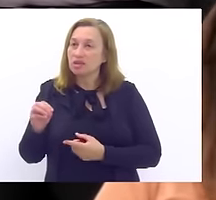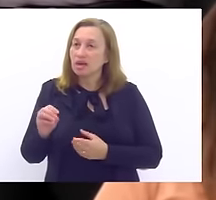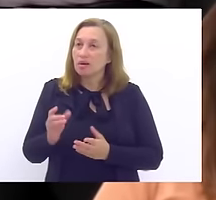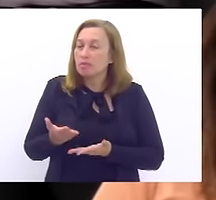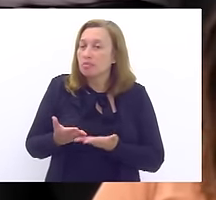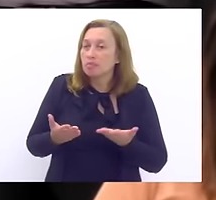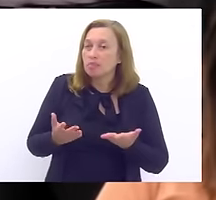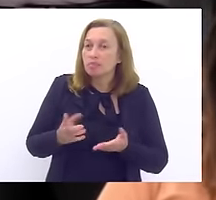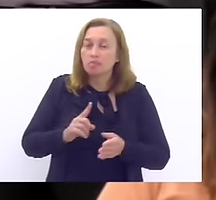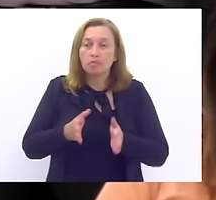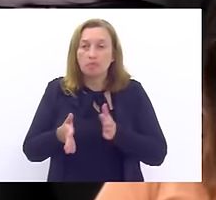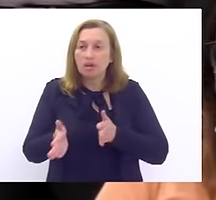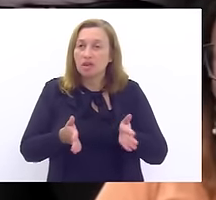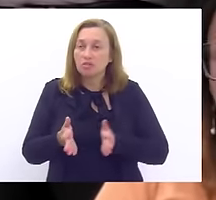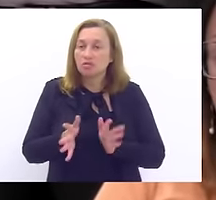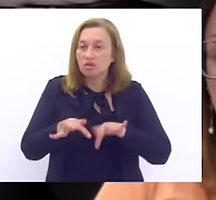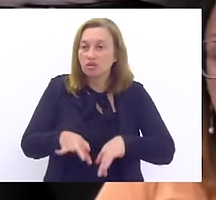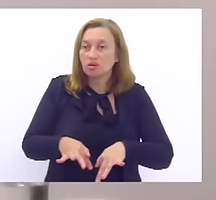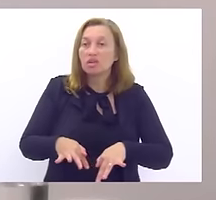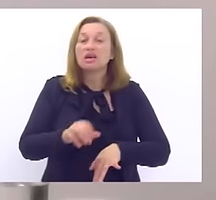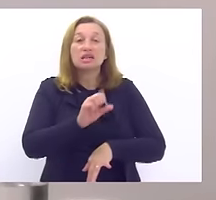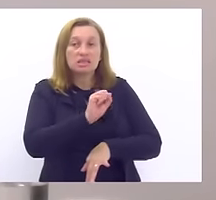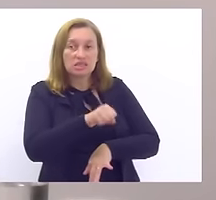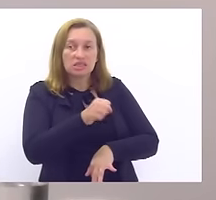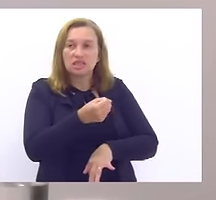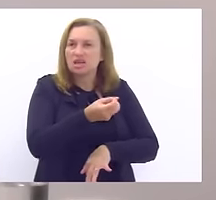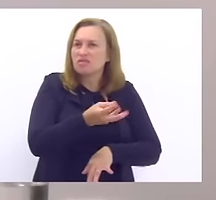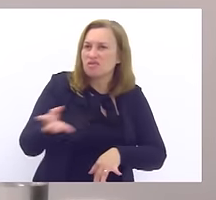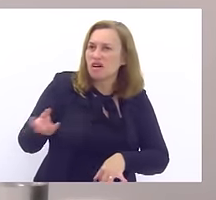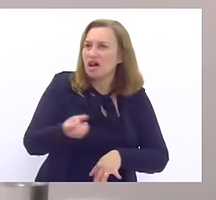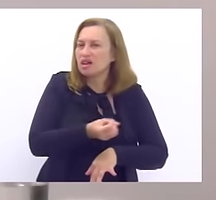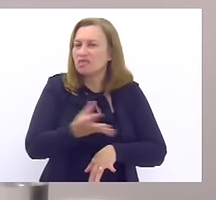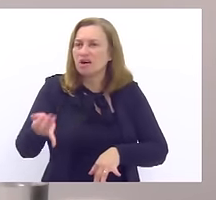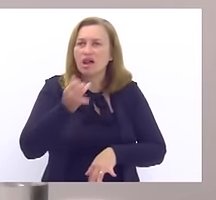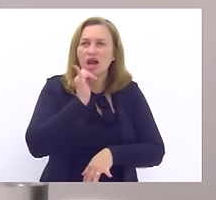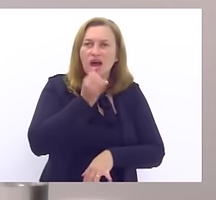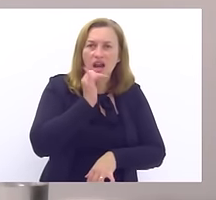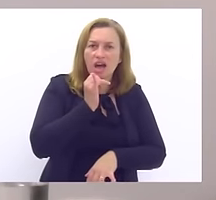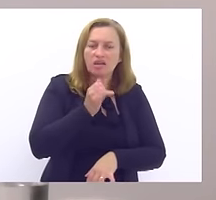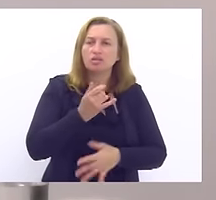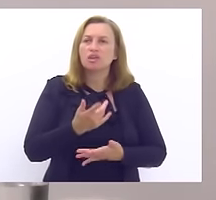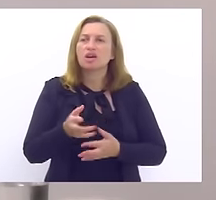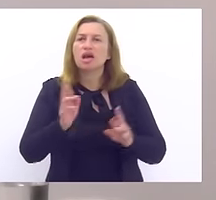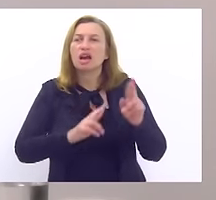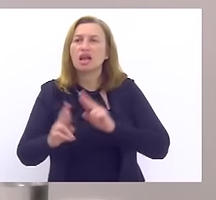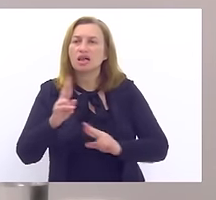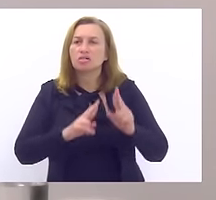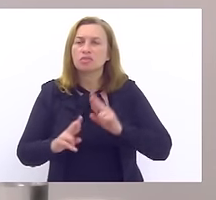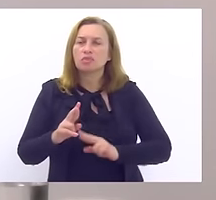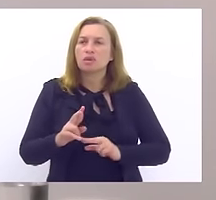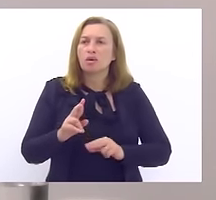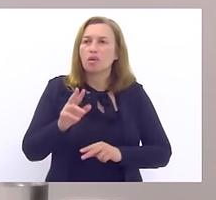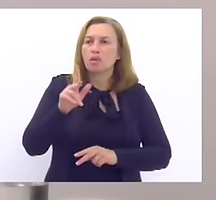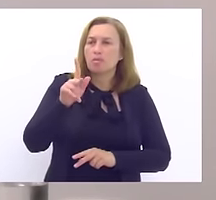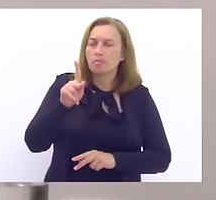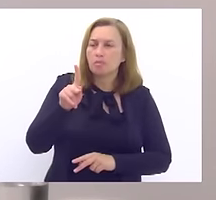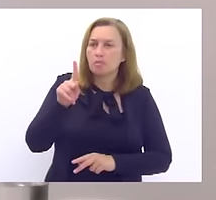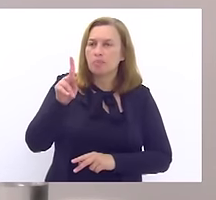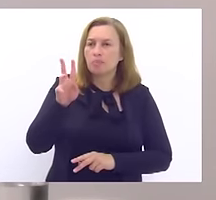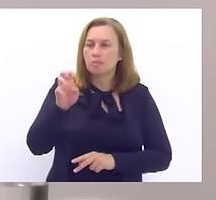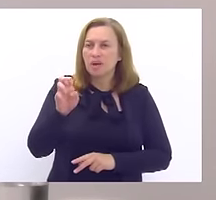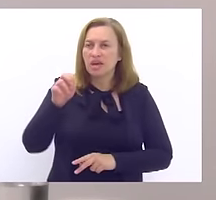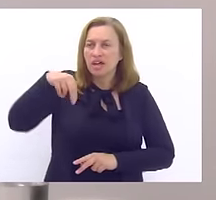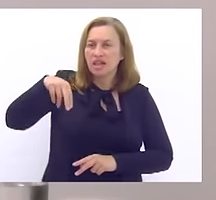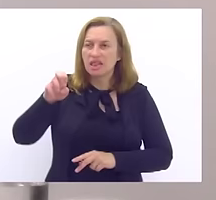sim porque há inúmeros milhares de relatos por exemplo que diz respeito ao pneu em que não